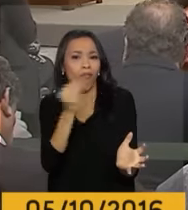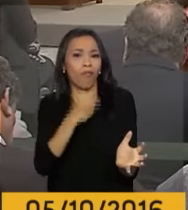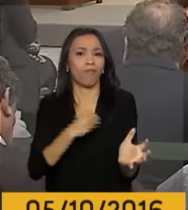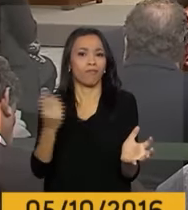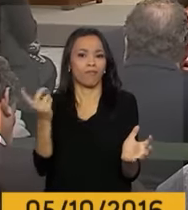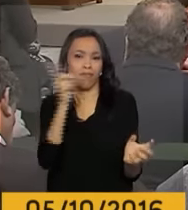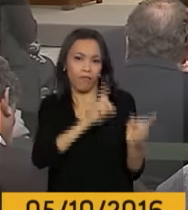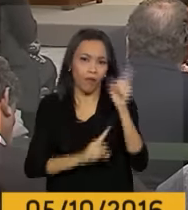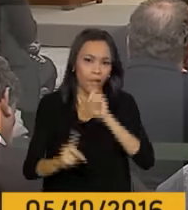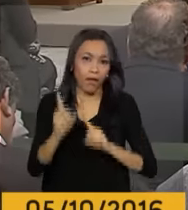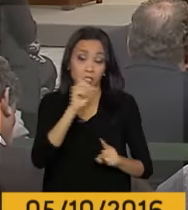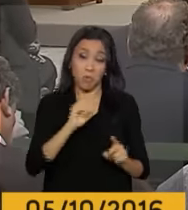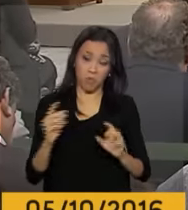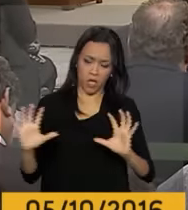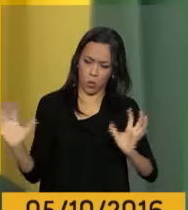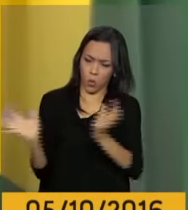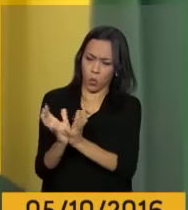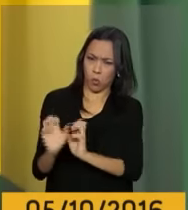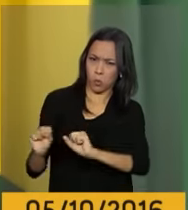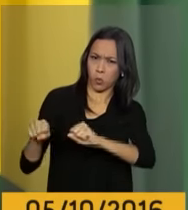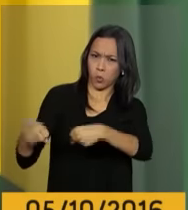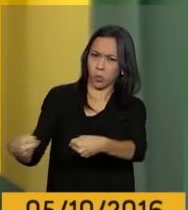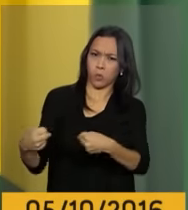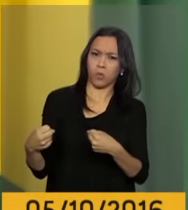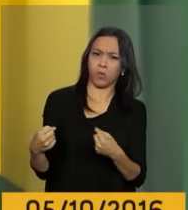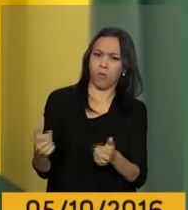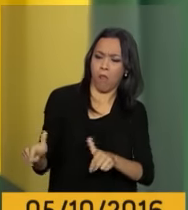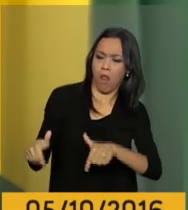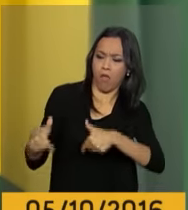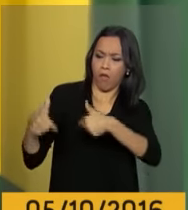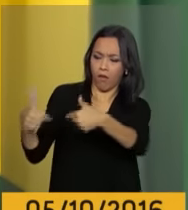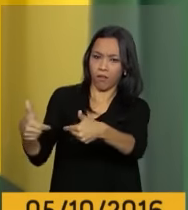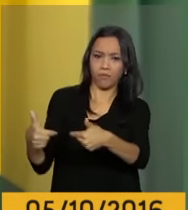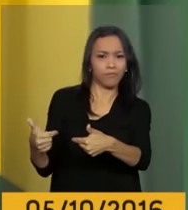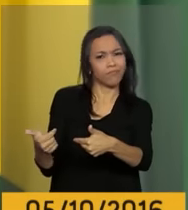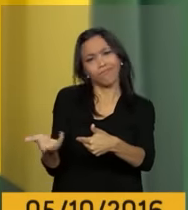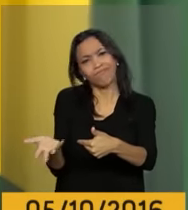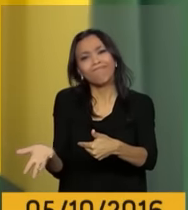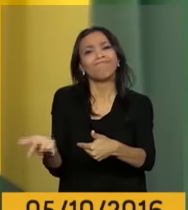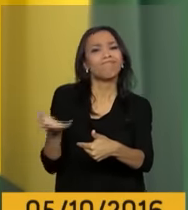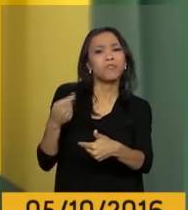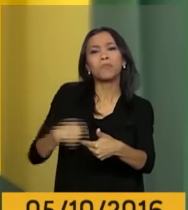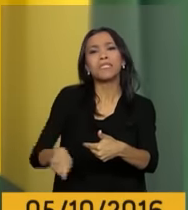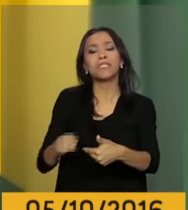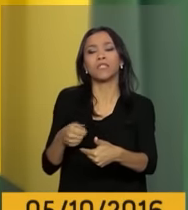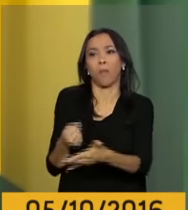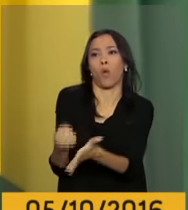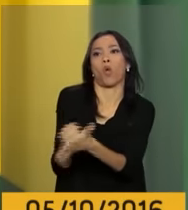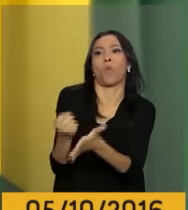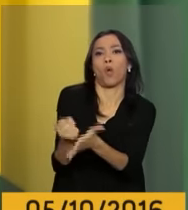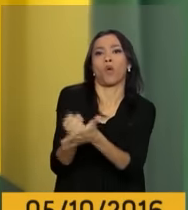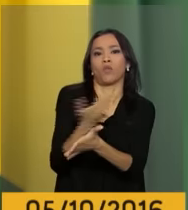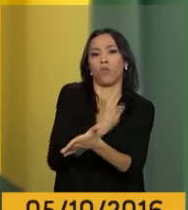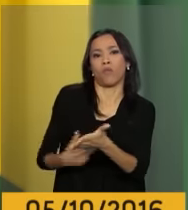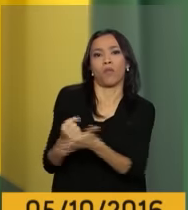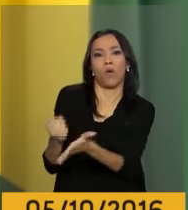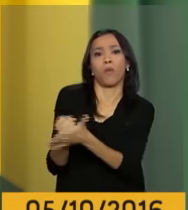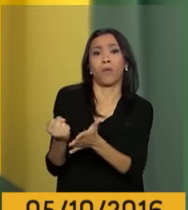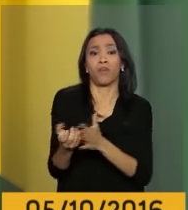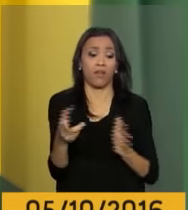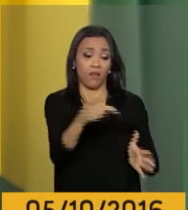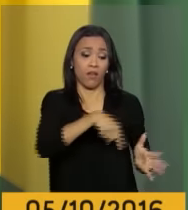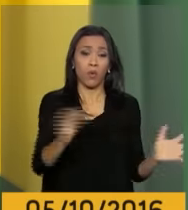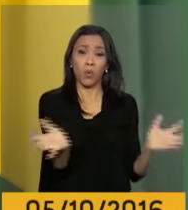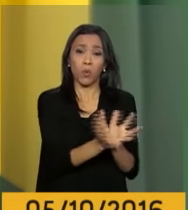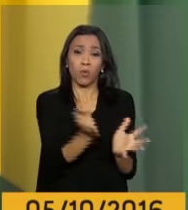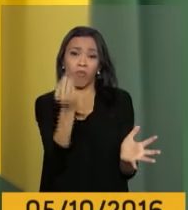os segmentos que já estão fortalecidos no Estado brasileiro demandam muito menos a presença do Estado do que os segmentos mais